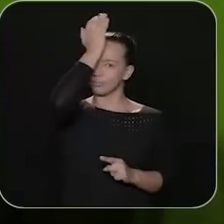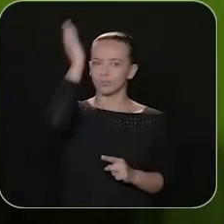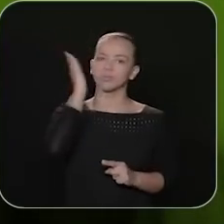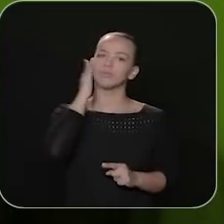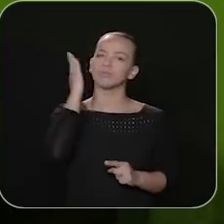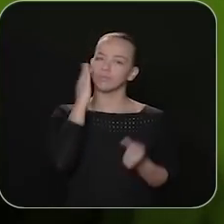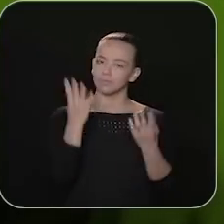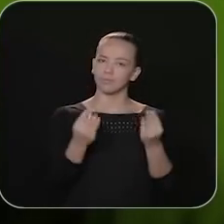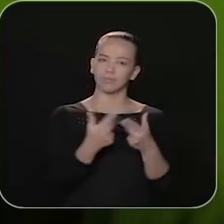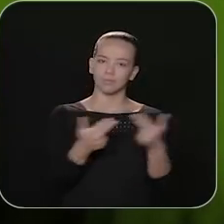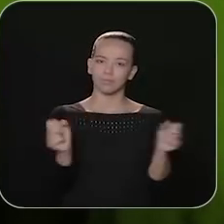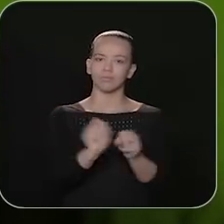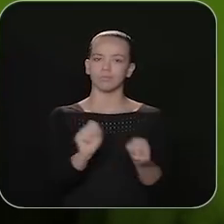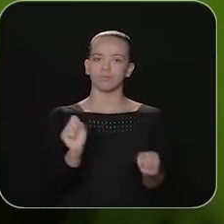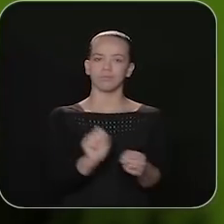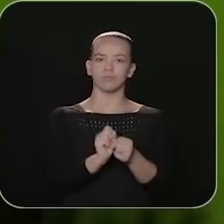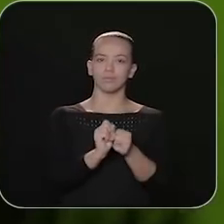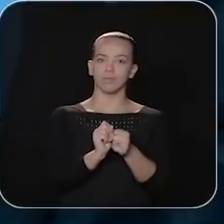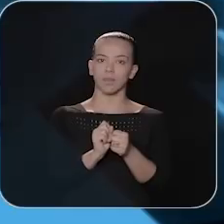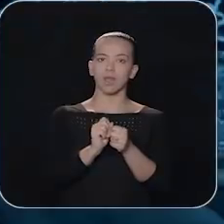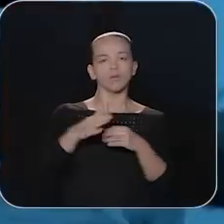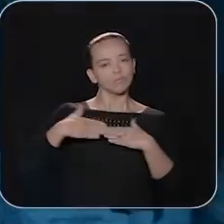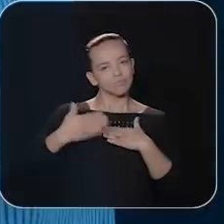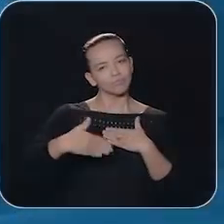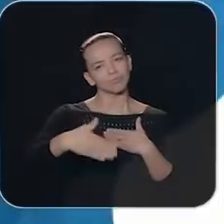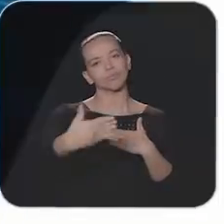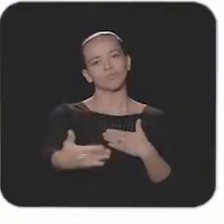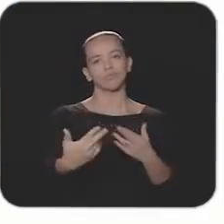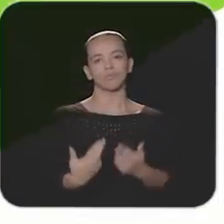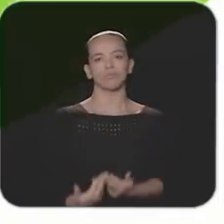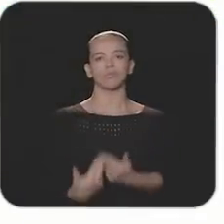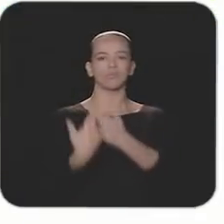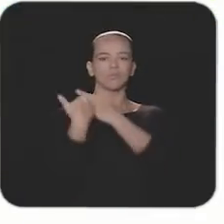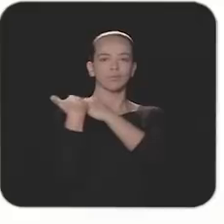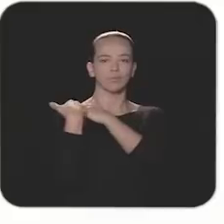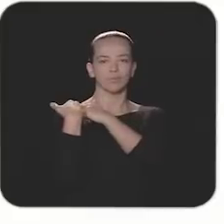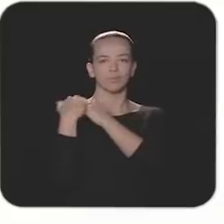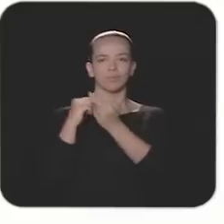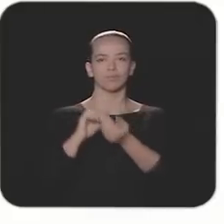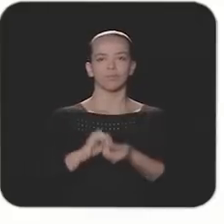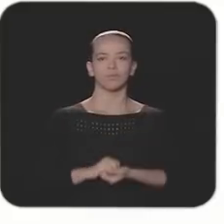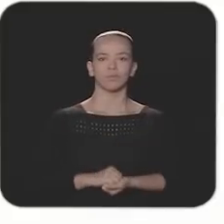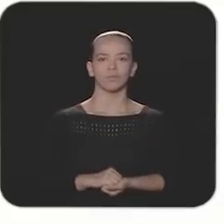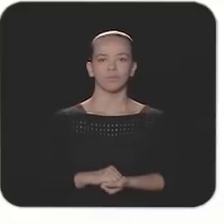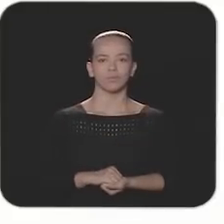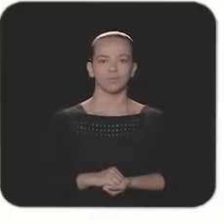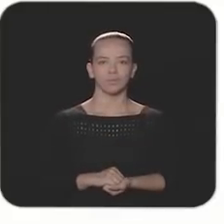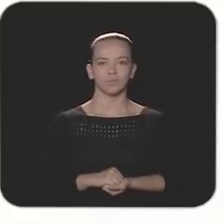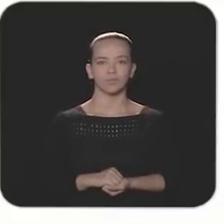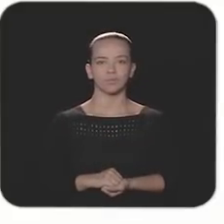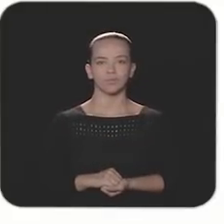A gente tá sim no caminho certo. Reinaldo 45. Pra frente com responsabilidade.